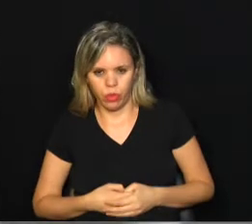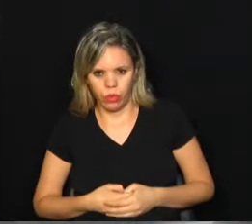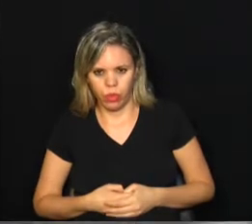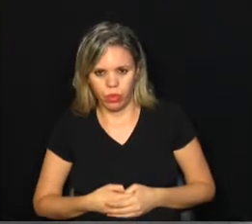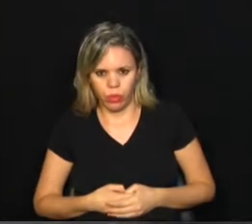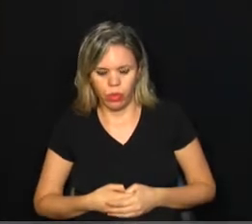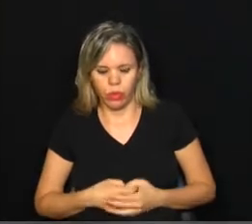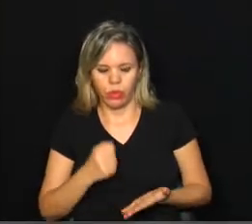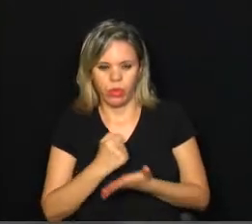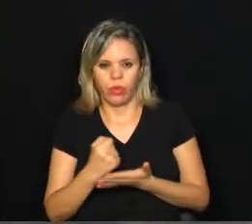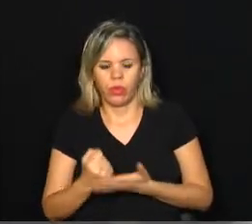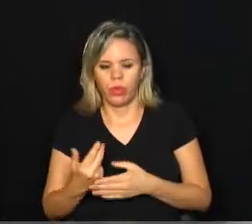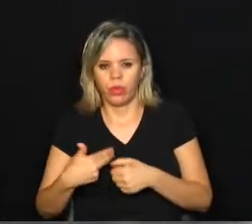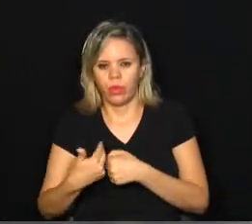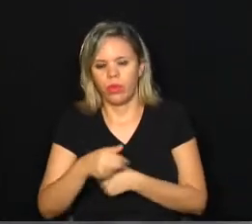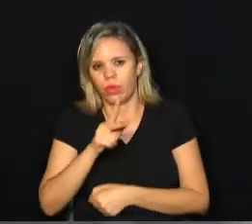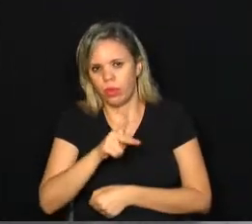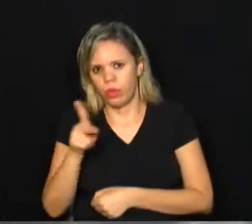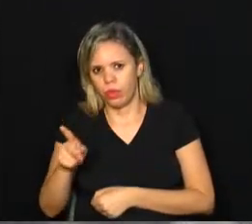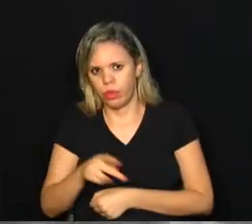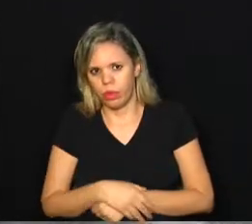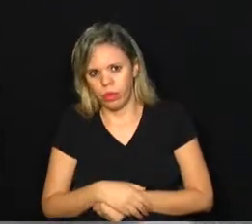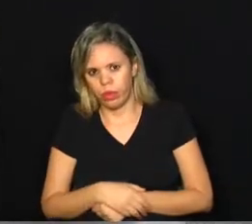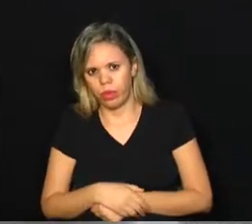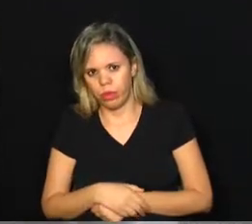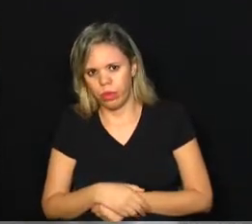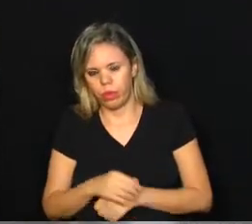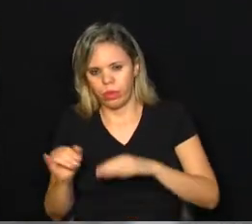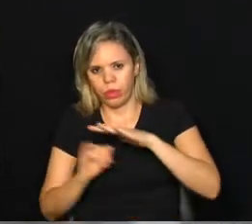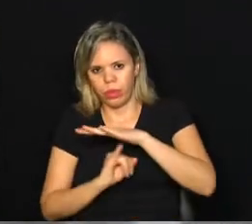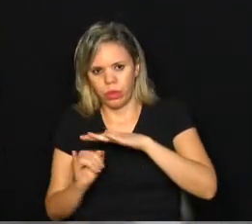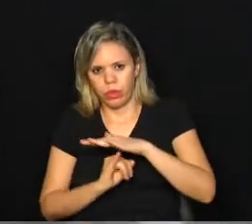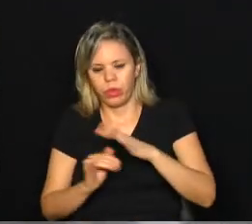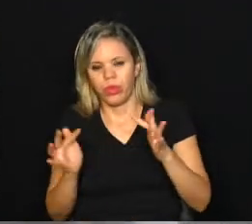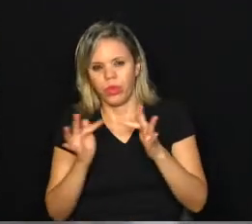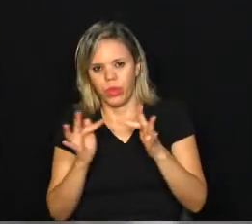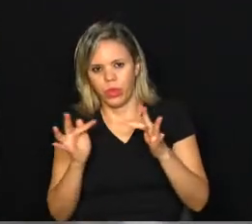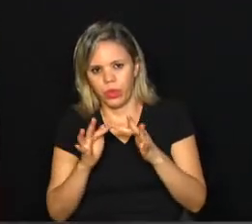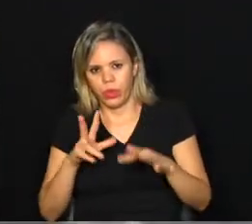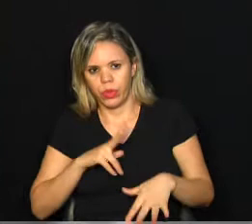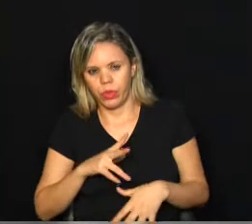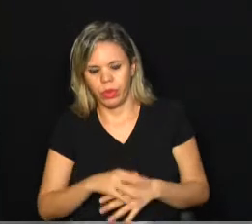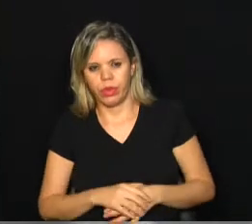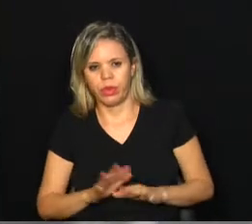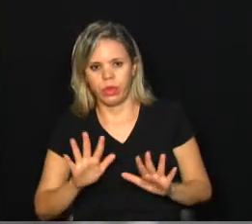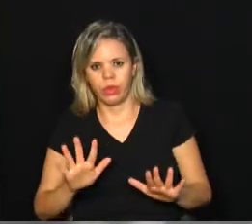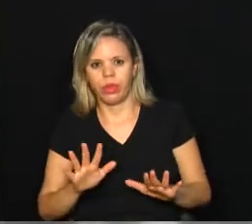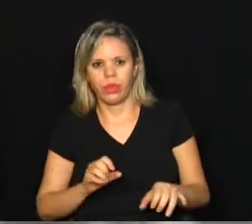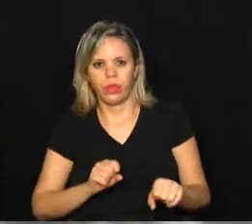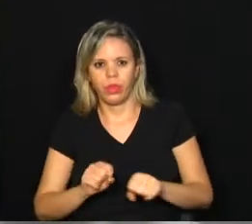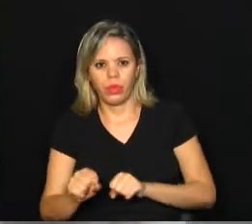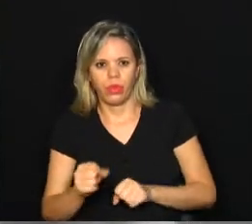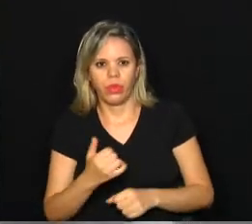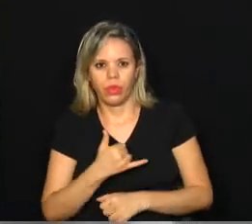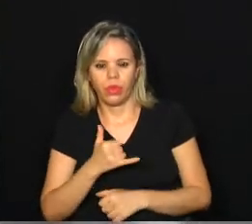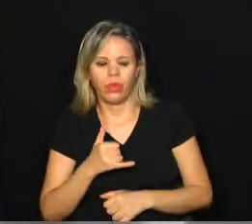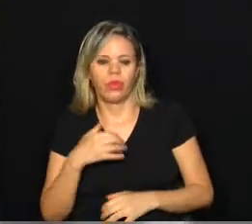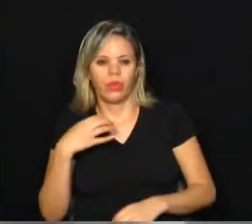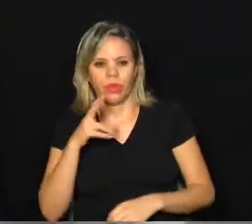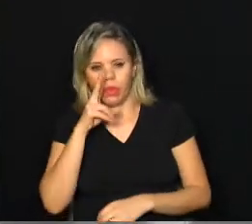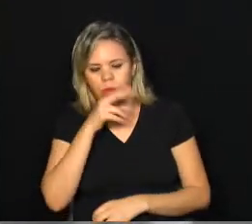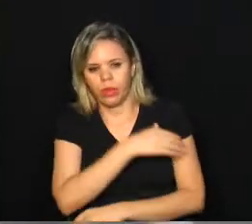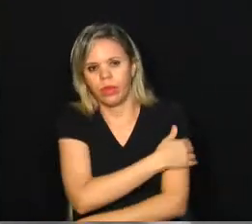fui contratado na Unicamp como professor, no Instituto de Física em particular, apesar dessa formação em engenharia elétrica muito mais forte,